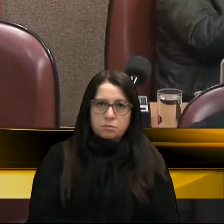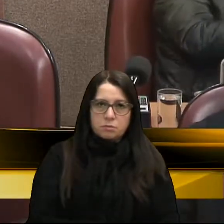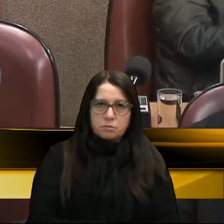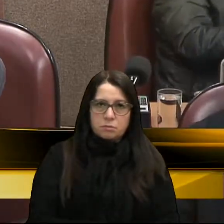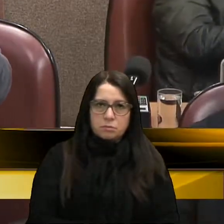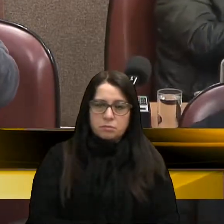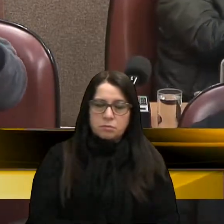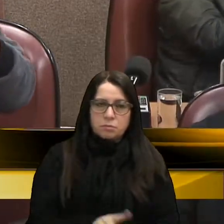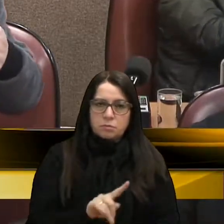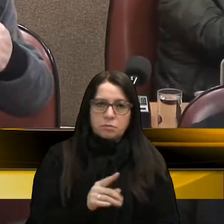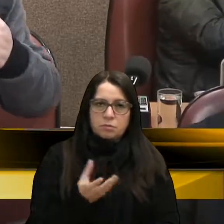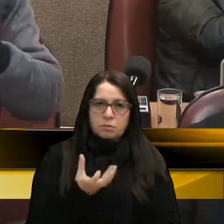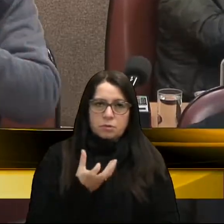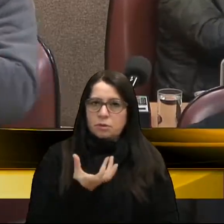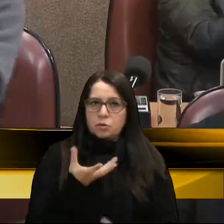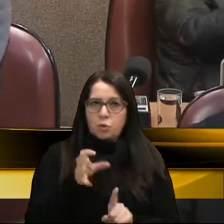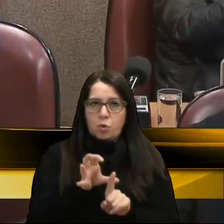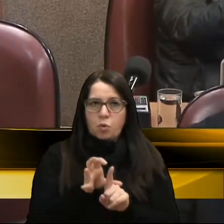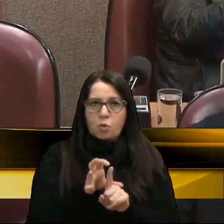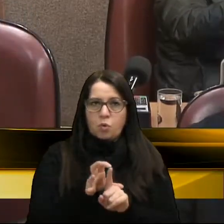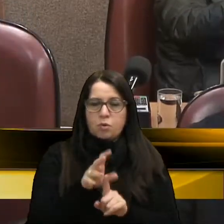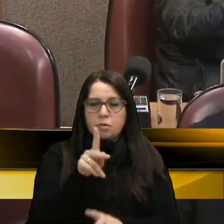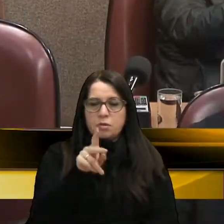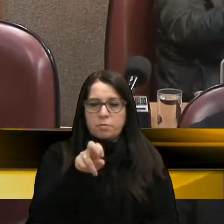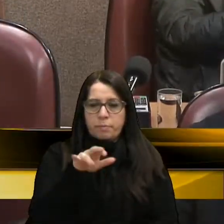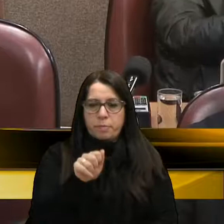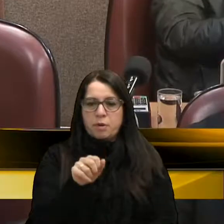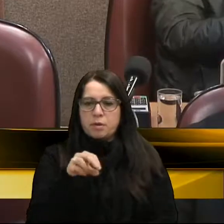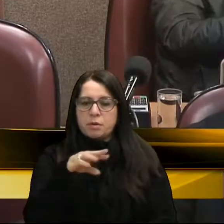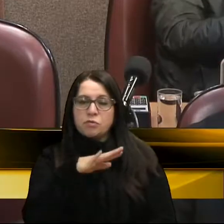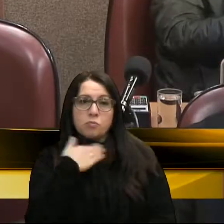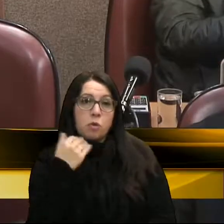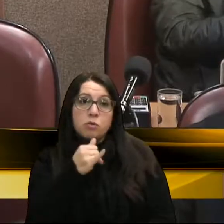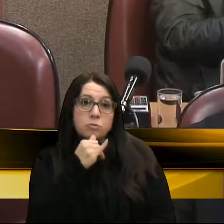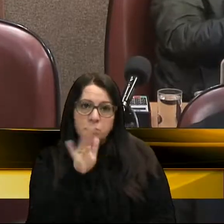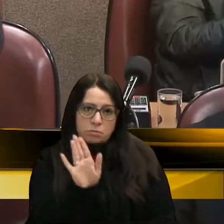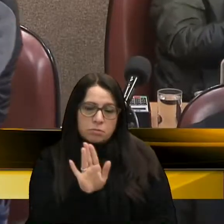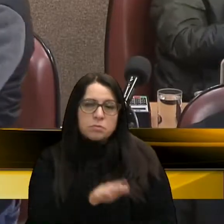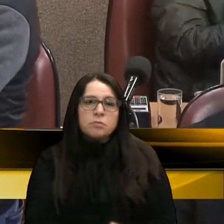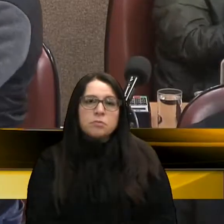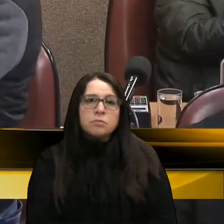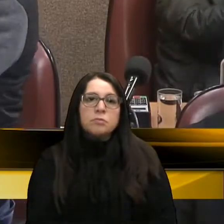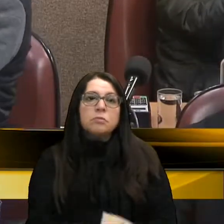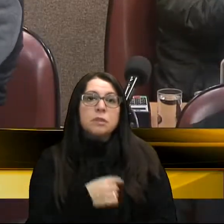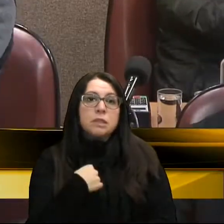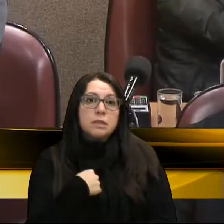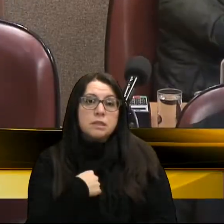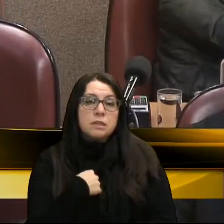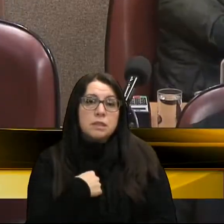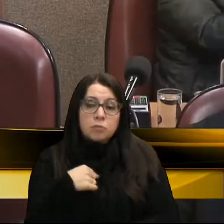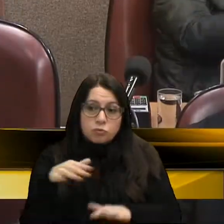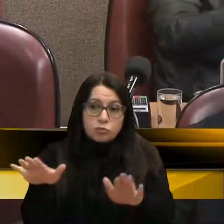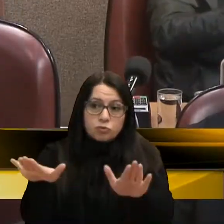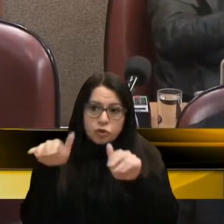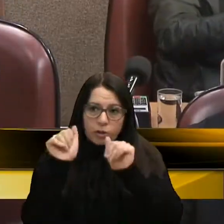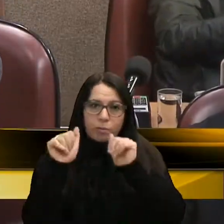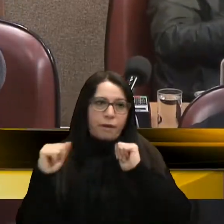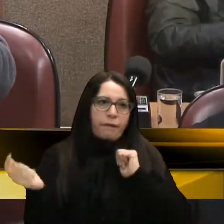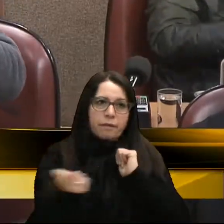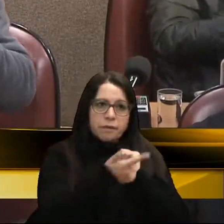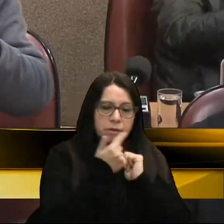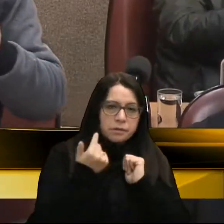não quero, sou contra a pena de morte, por exemplo, né? Mas se eu